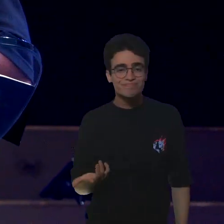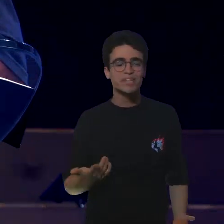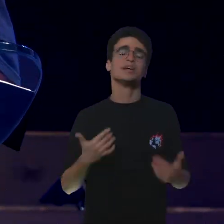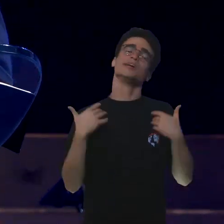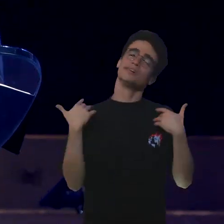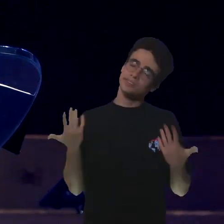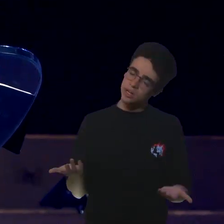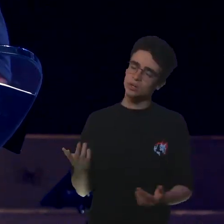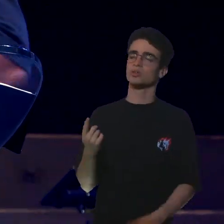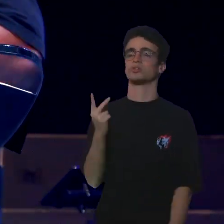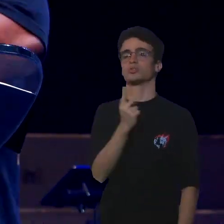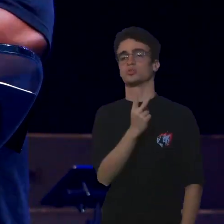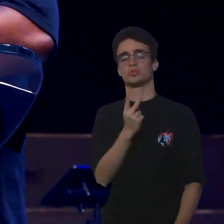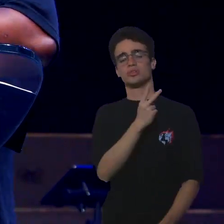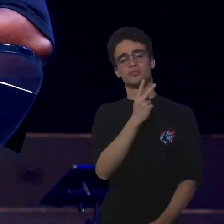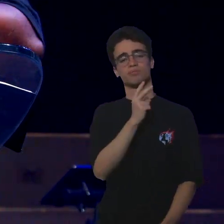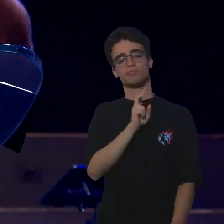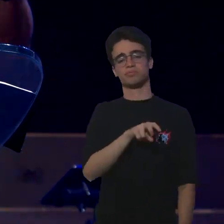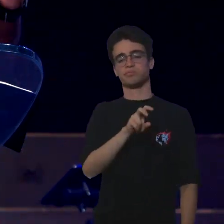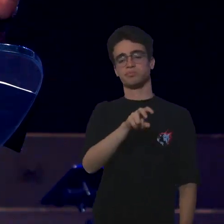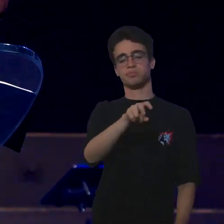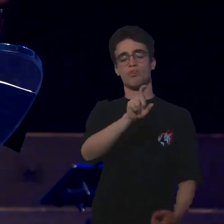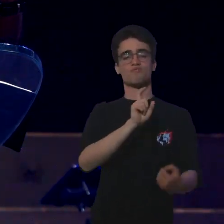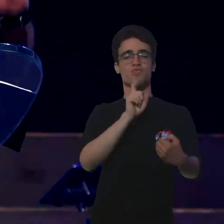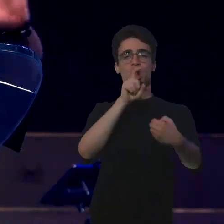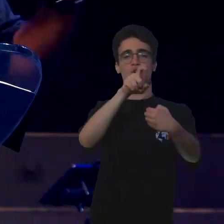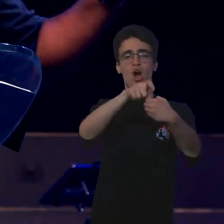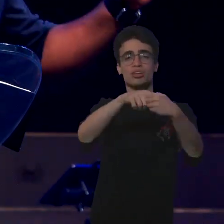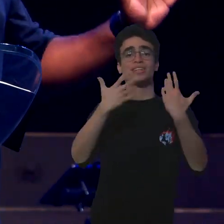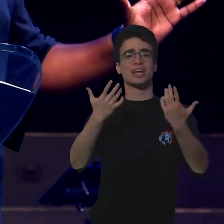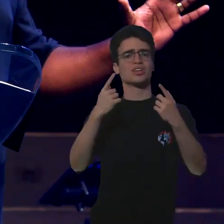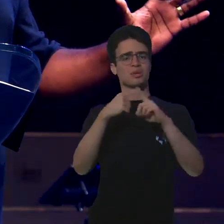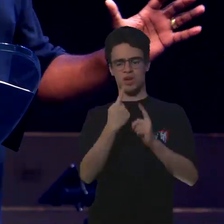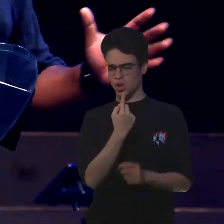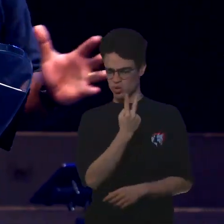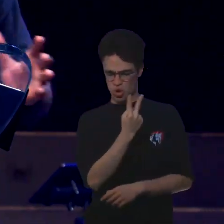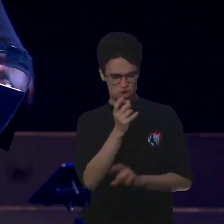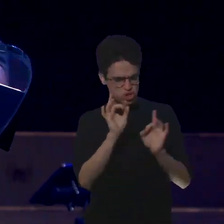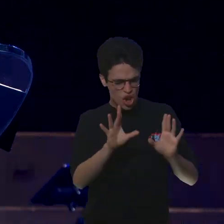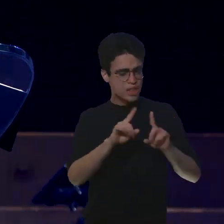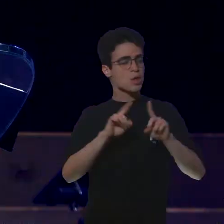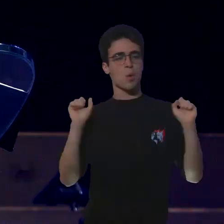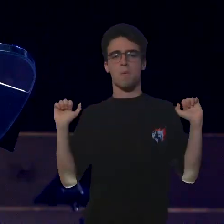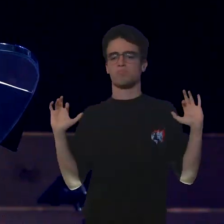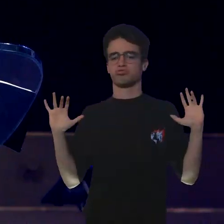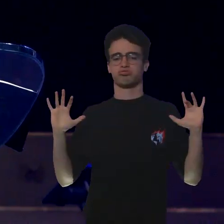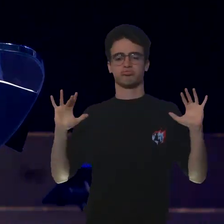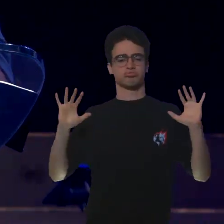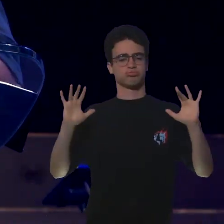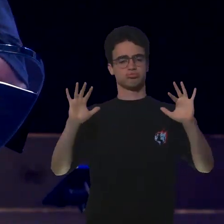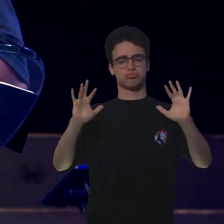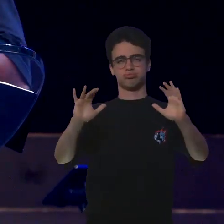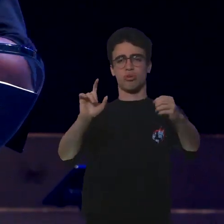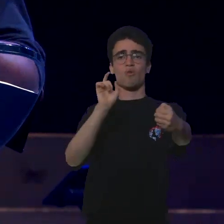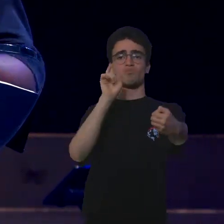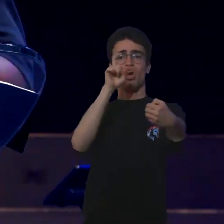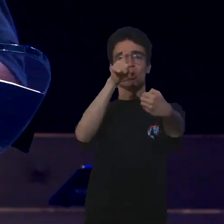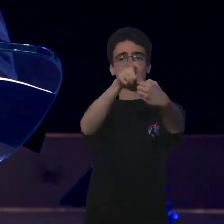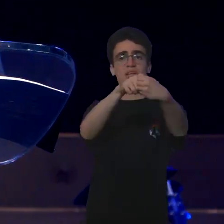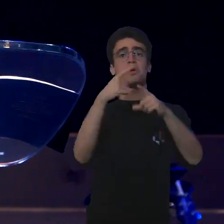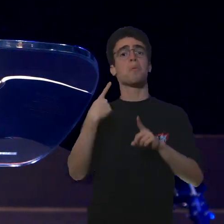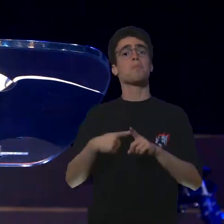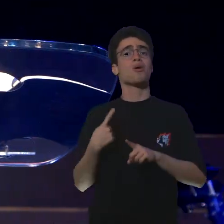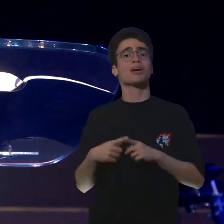não somente eles, mas todo o povo estava retornando para suas regiões, porque Jerusalém já não fazia